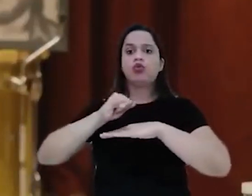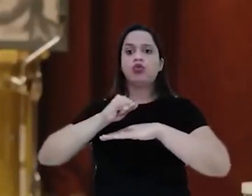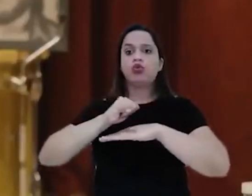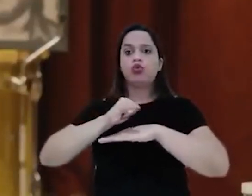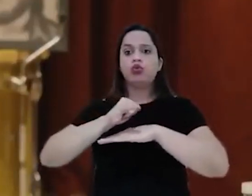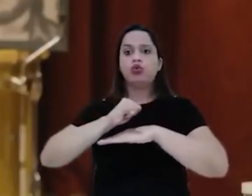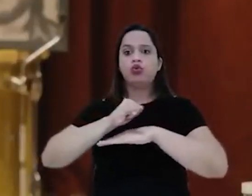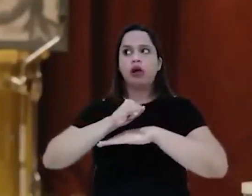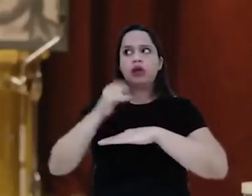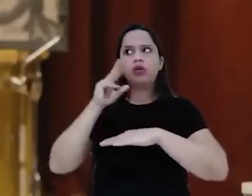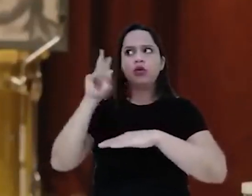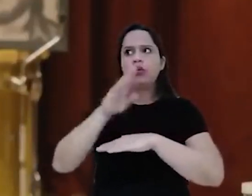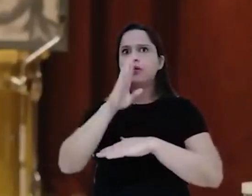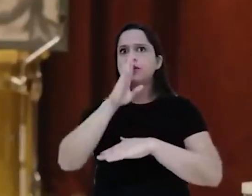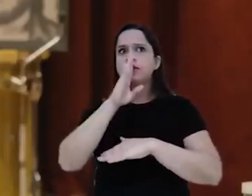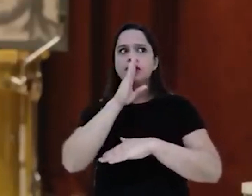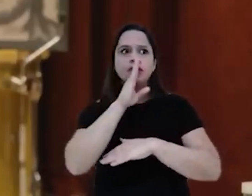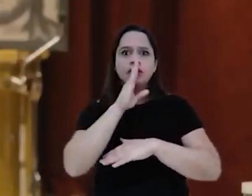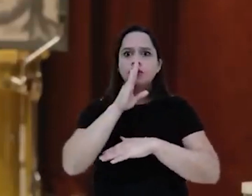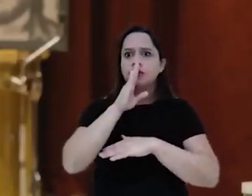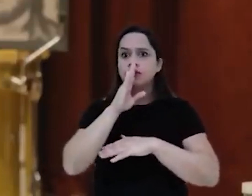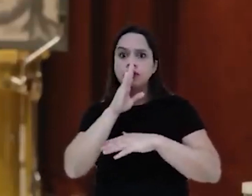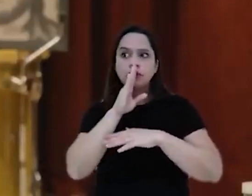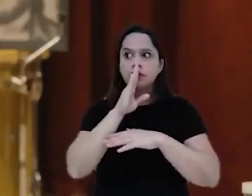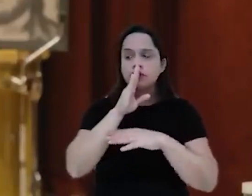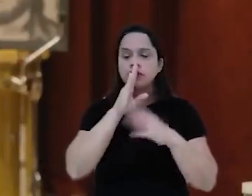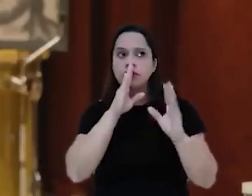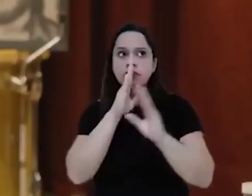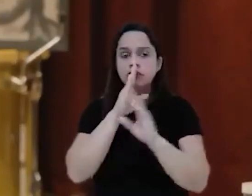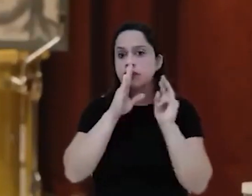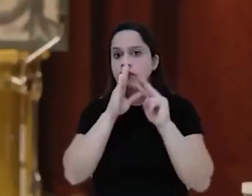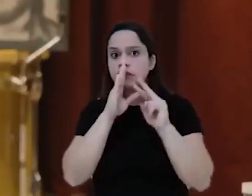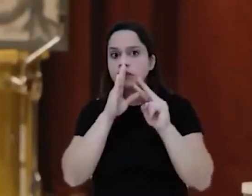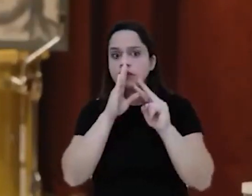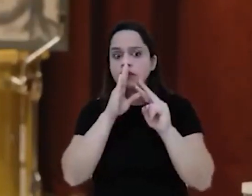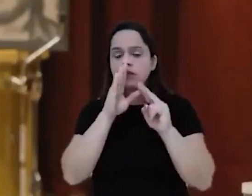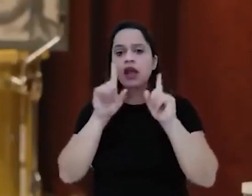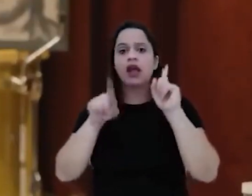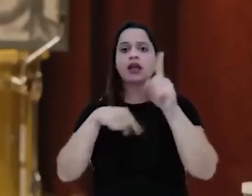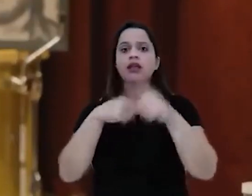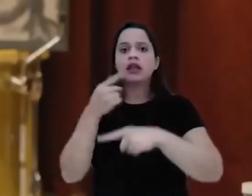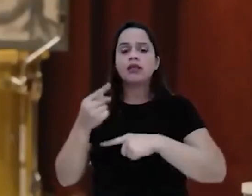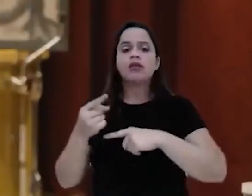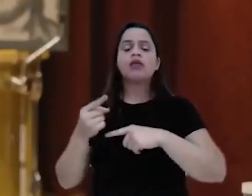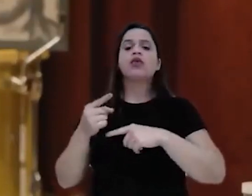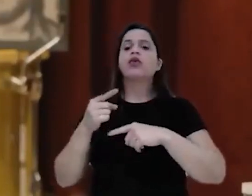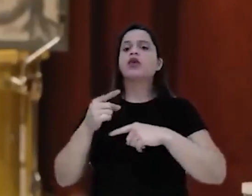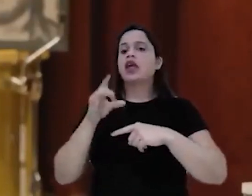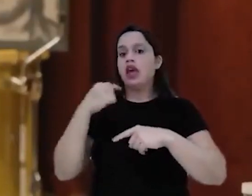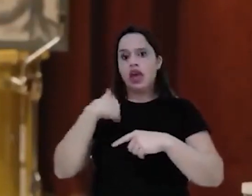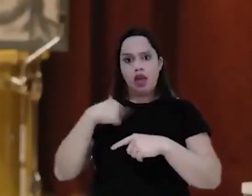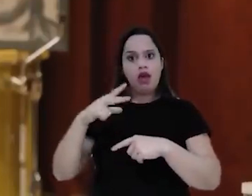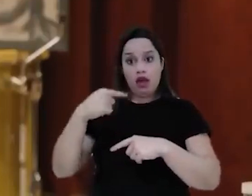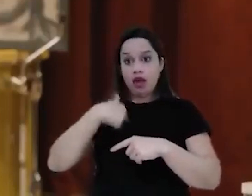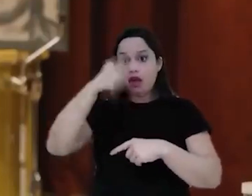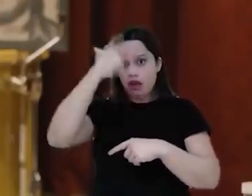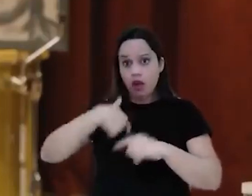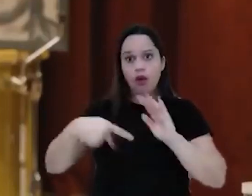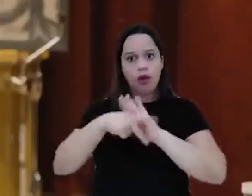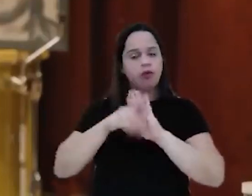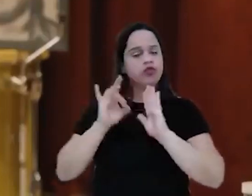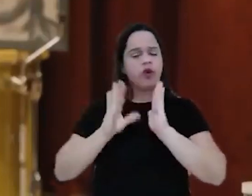vento E aí todo mundo silêncio né todo mundo silêncio silêncio silêncio caiu particularmente assim eu só